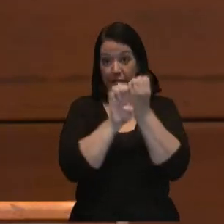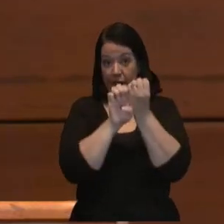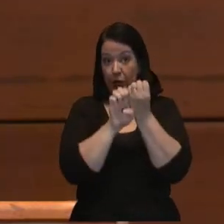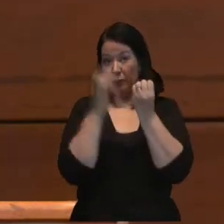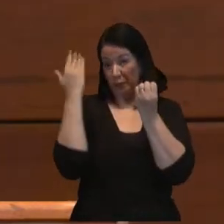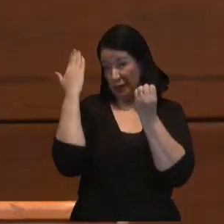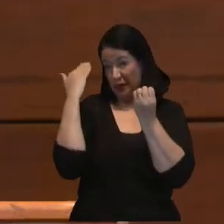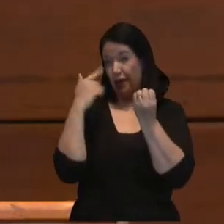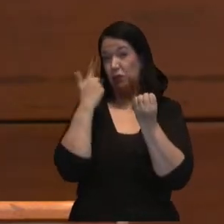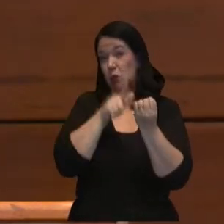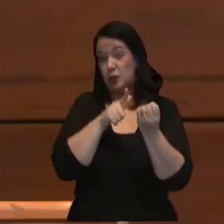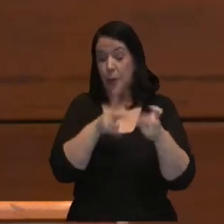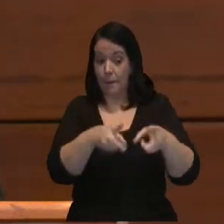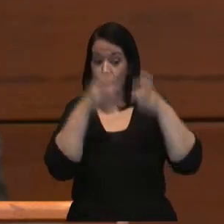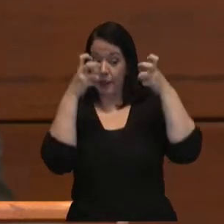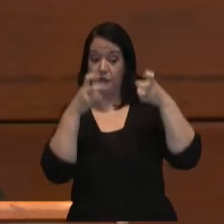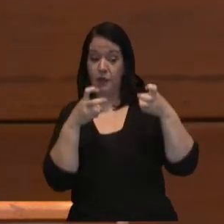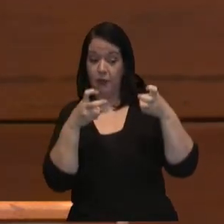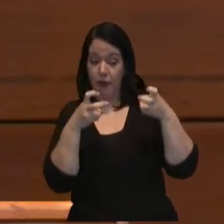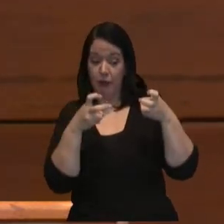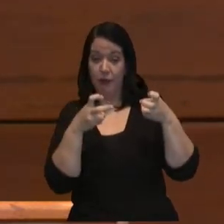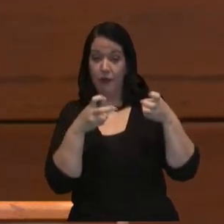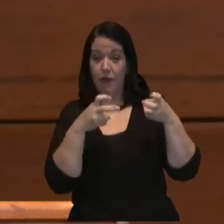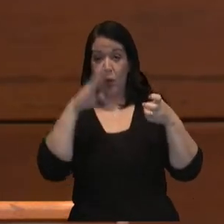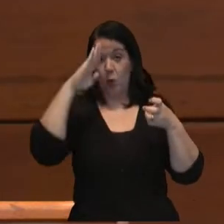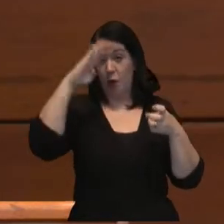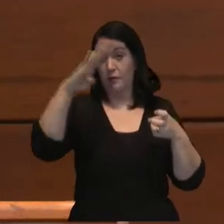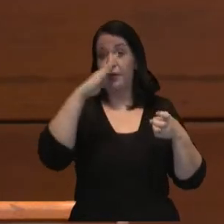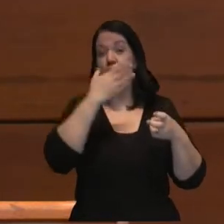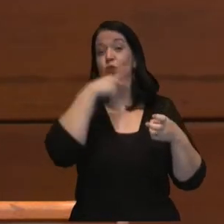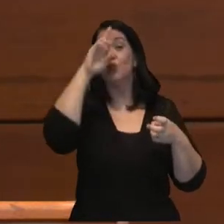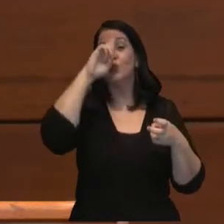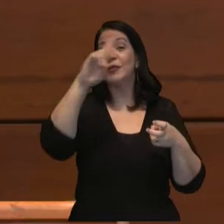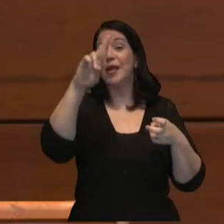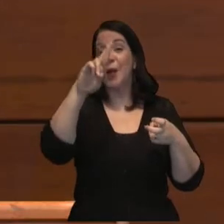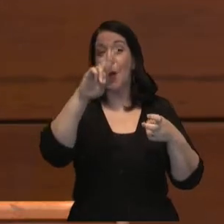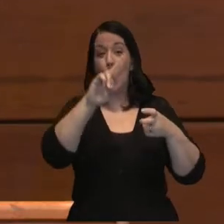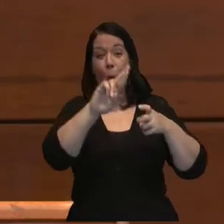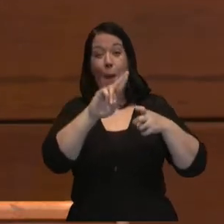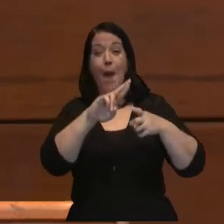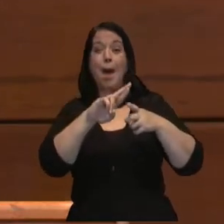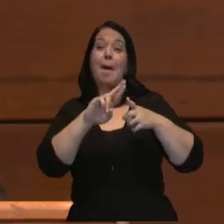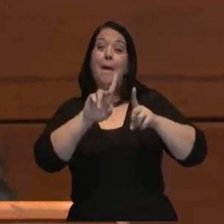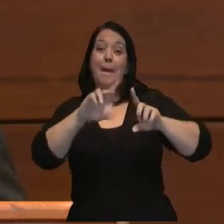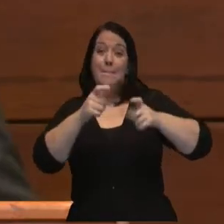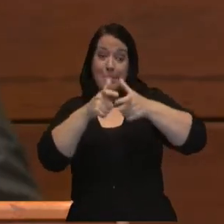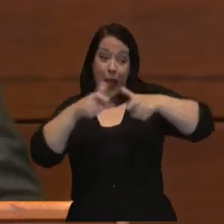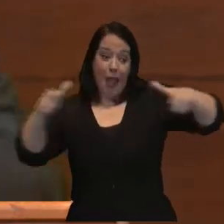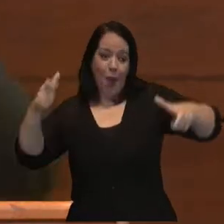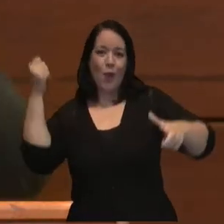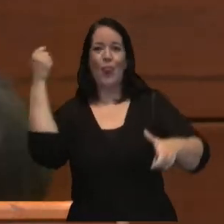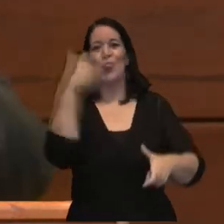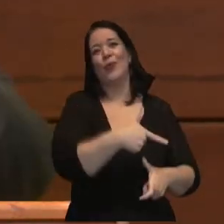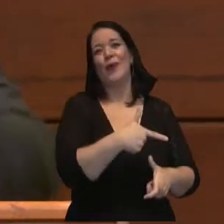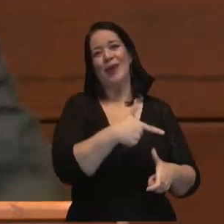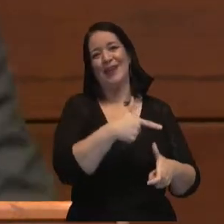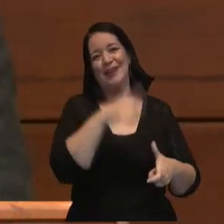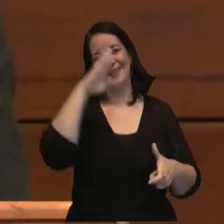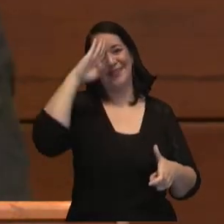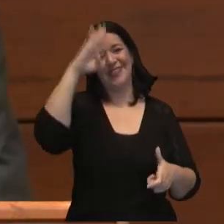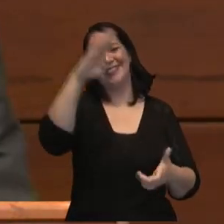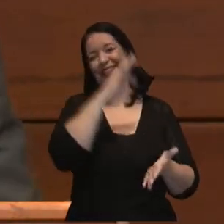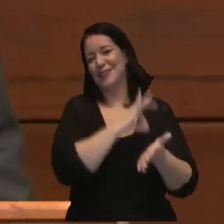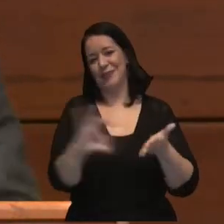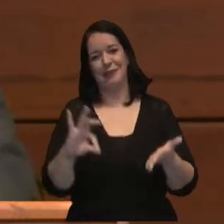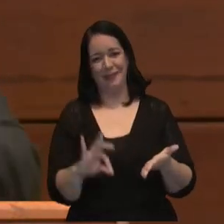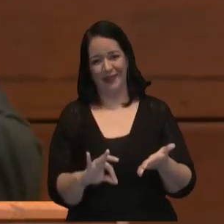turva, há ar, cansaço. Não morra no raso, há esperança para você. Deus está com